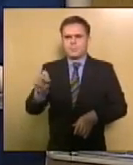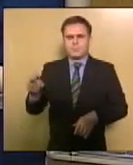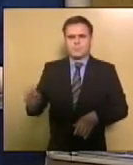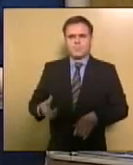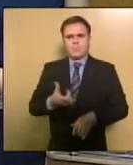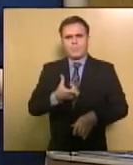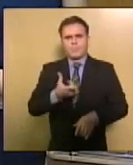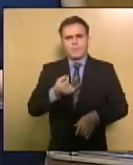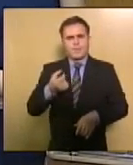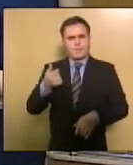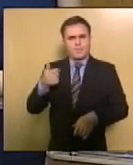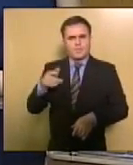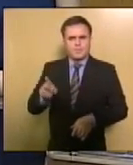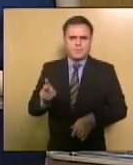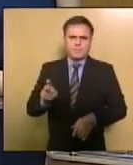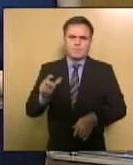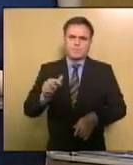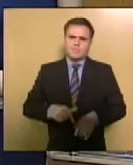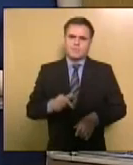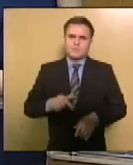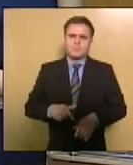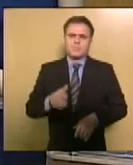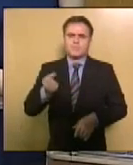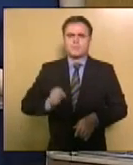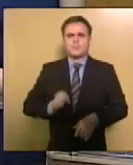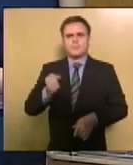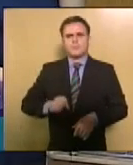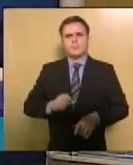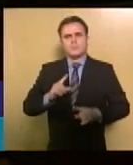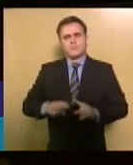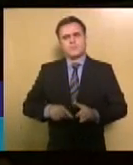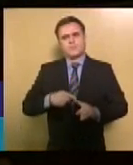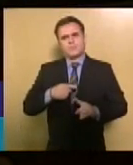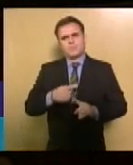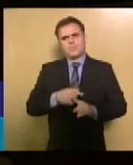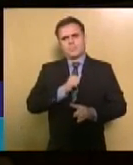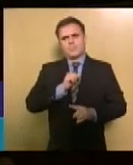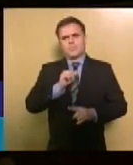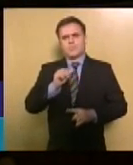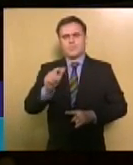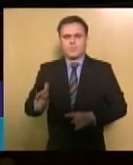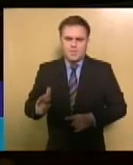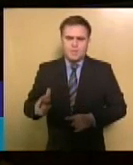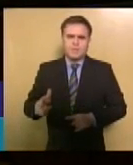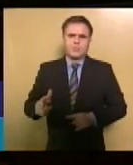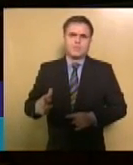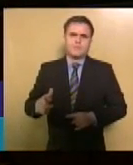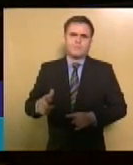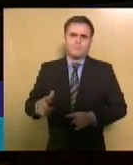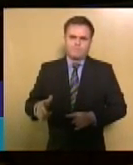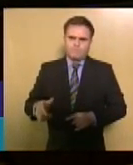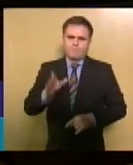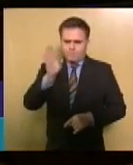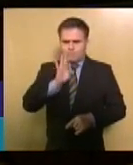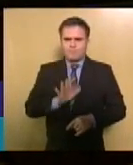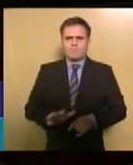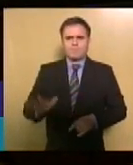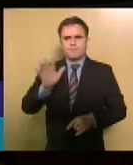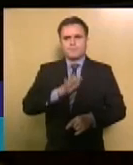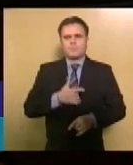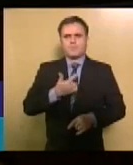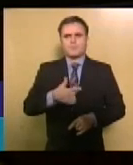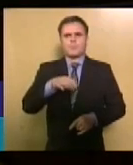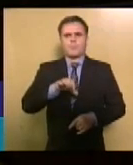2015 a taxa de homicídios no Estado do Sergipe é o da Média nacional que já é um número bastante alto que é uma taxa de